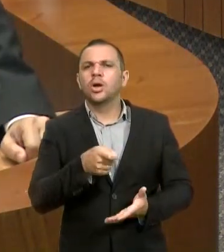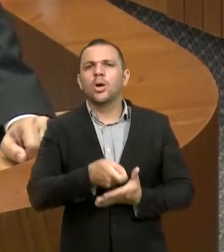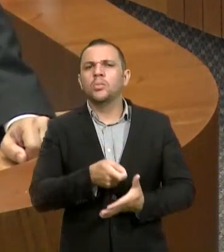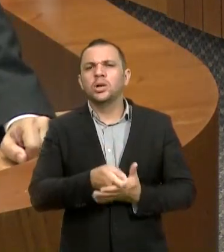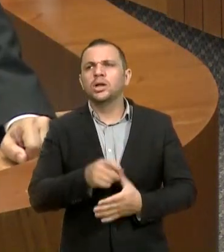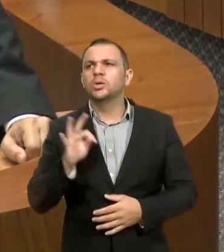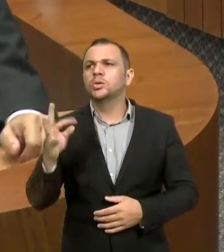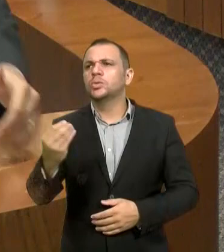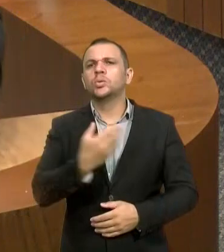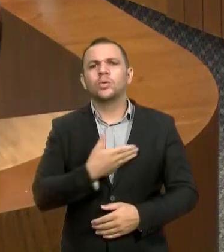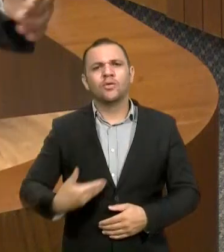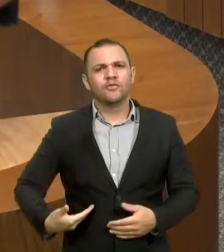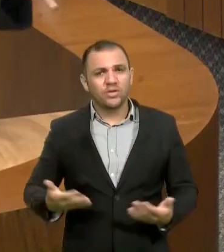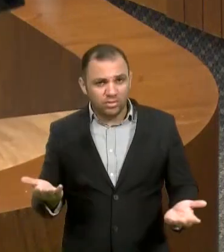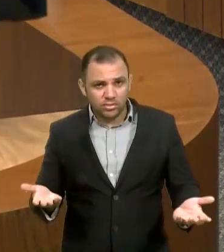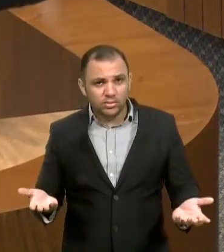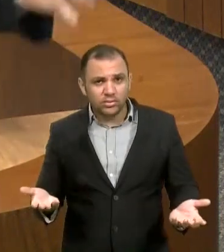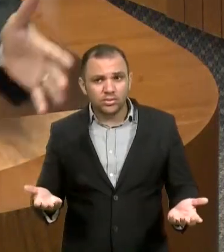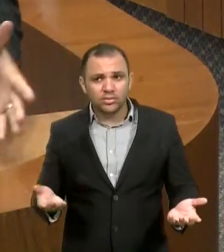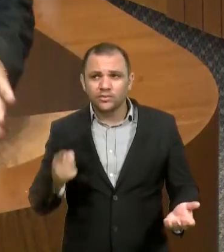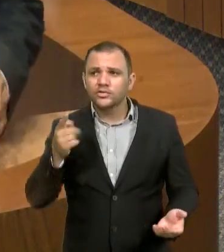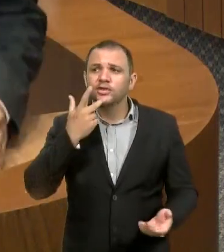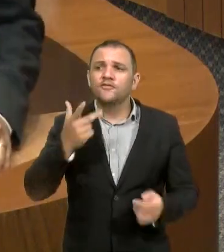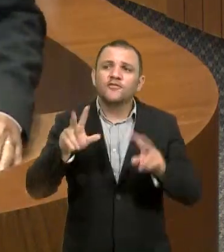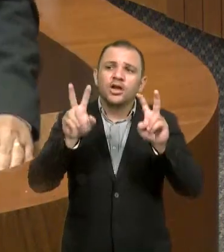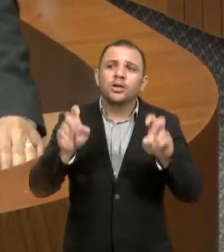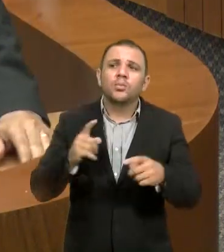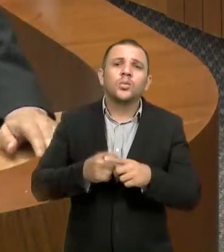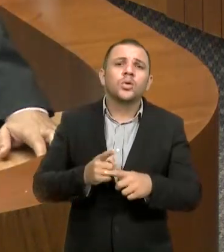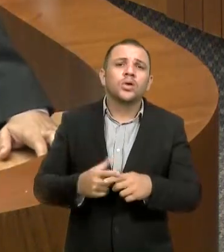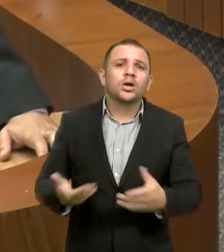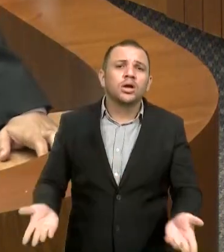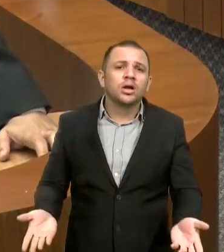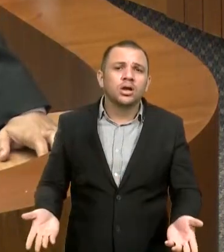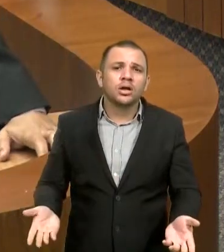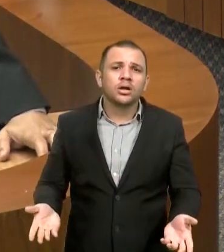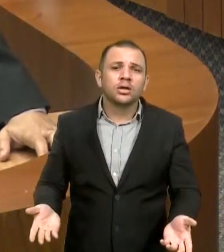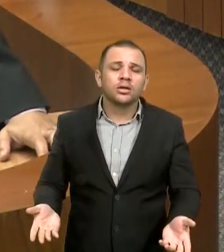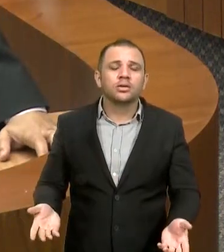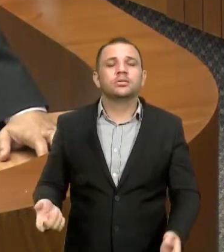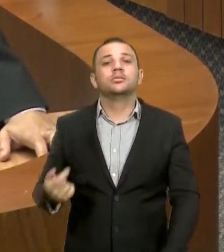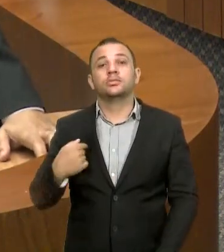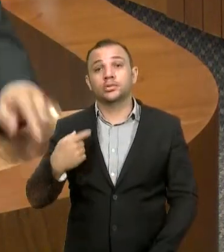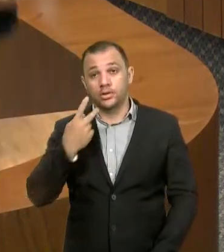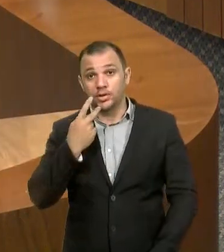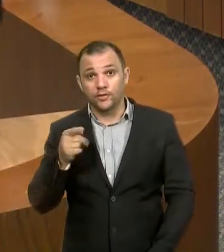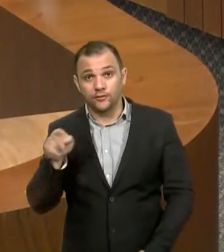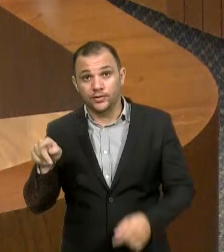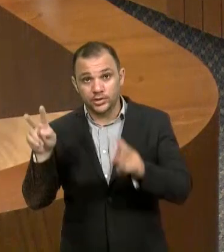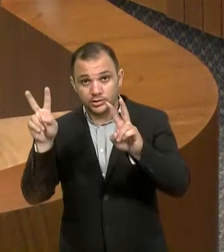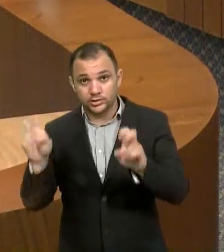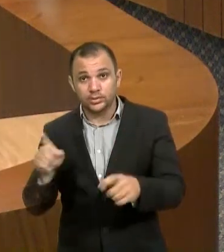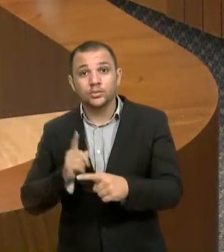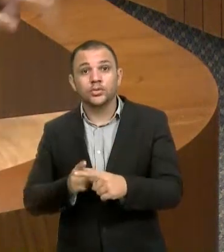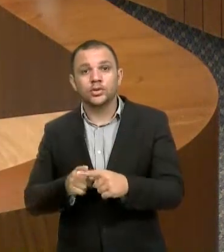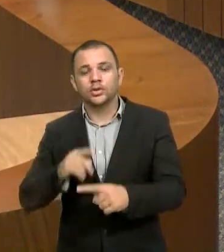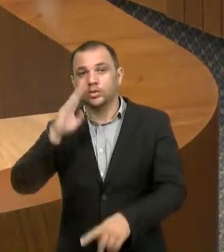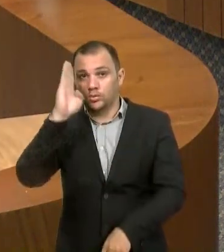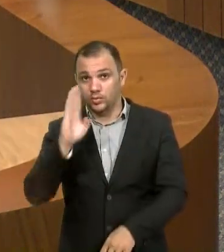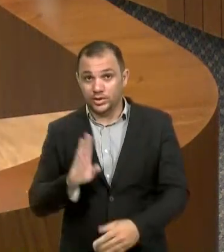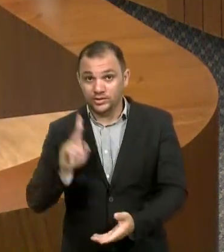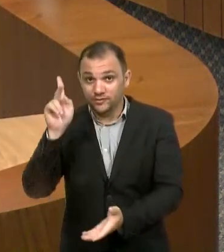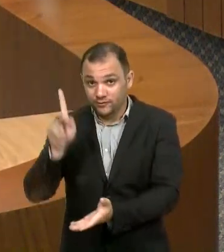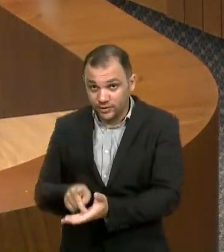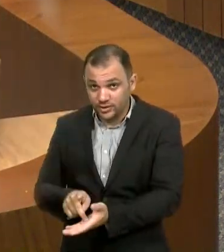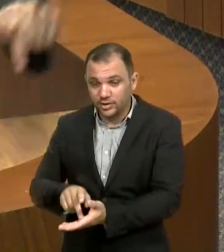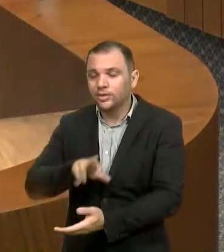governo? Por que, que você está falando disso? Eu estou falando desse assunto porque o Brasil de verdade, e não o Brasil